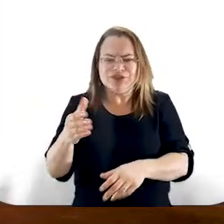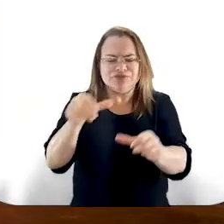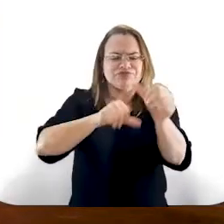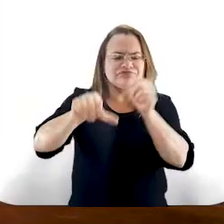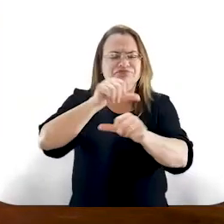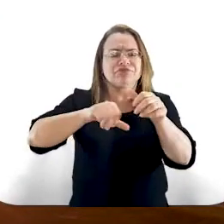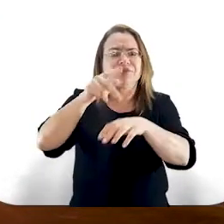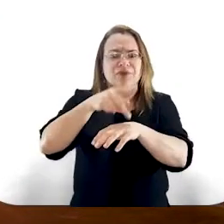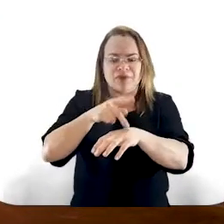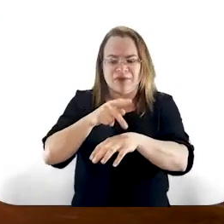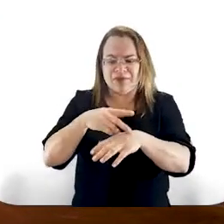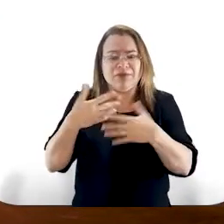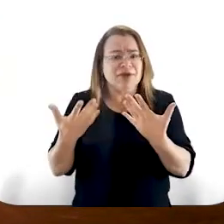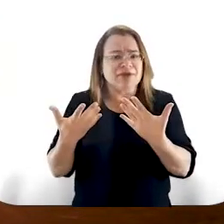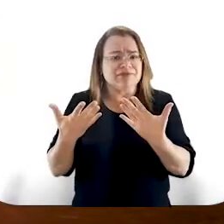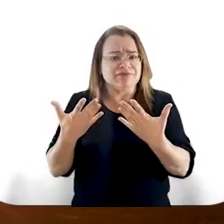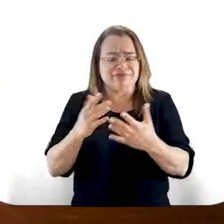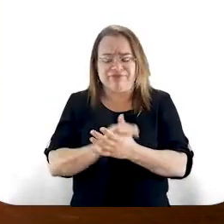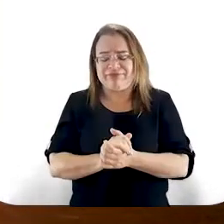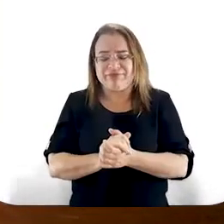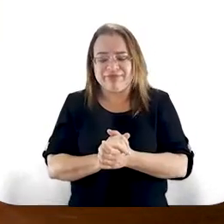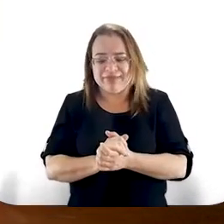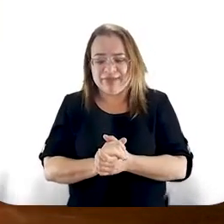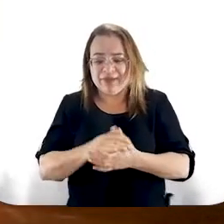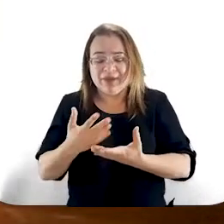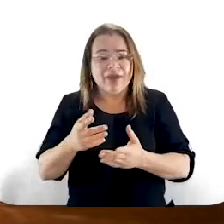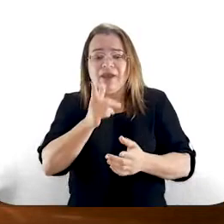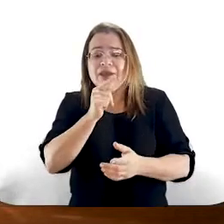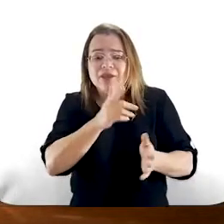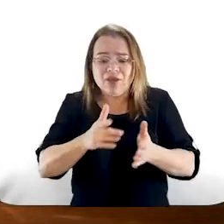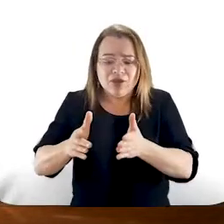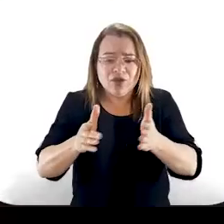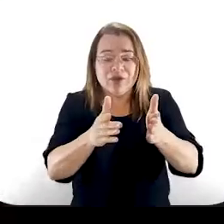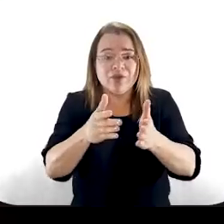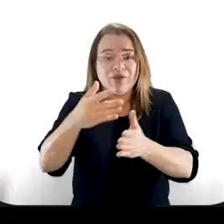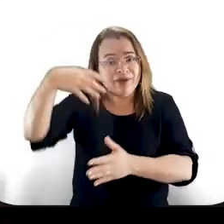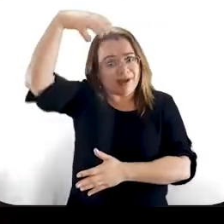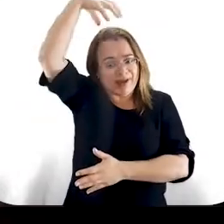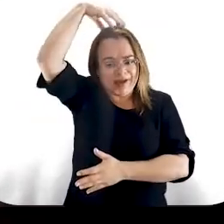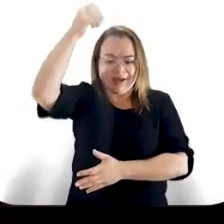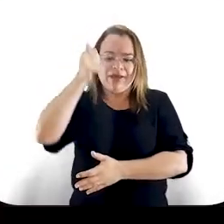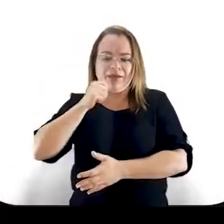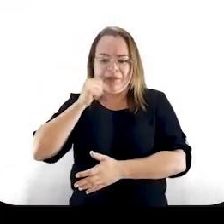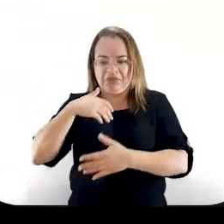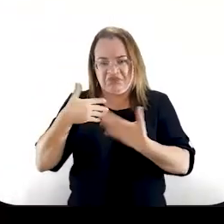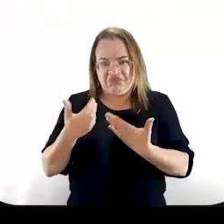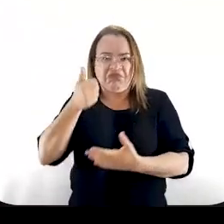pedras. Animais viraram pedras. E o rio? E a princesa? Ah, não.